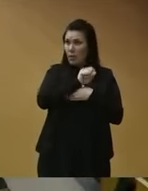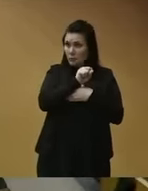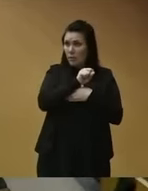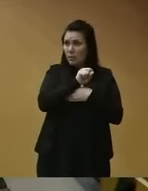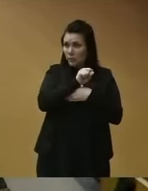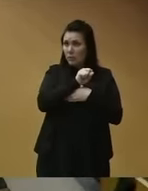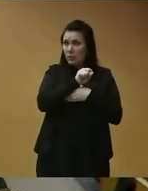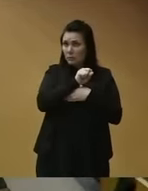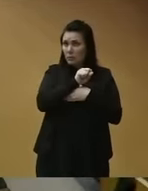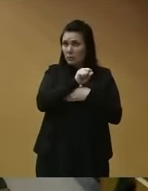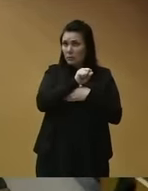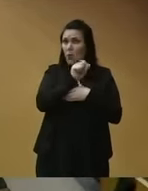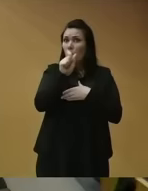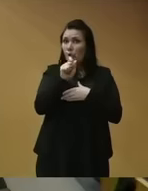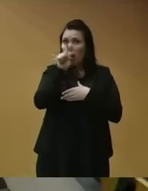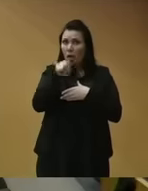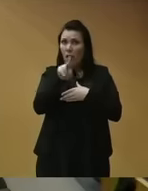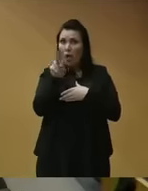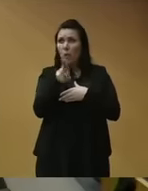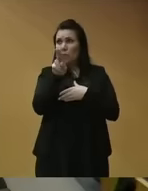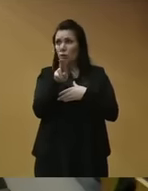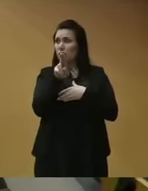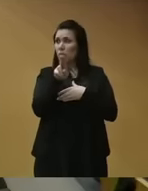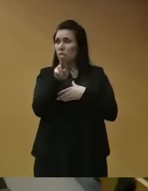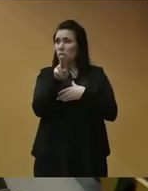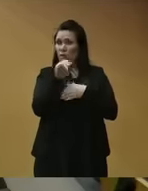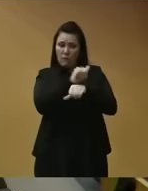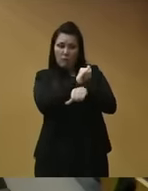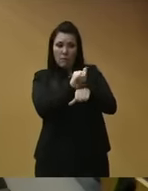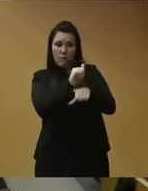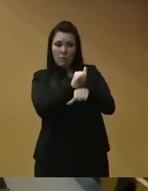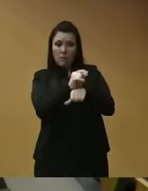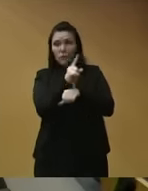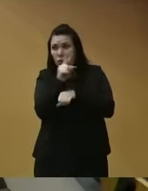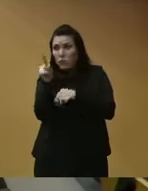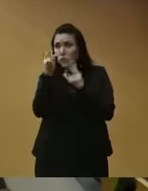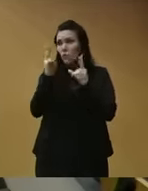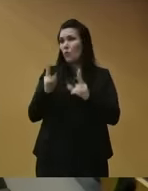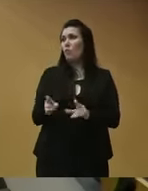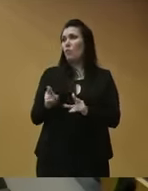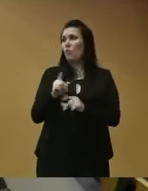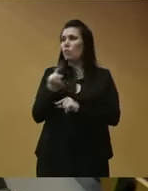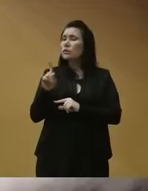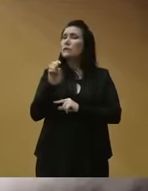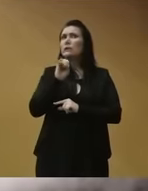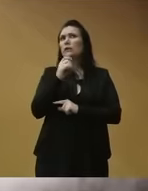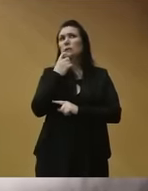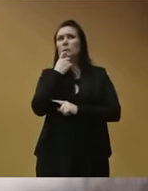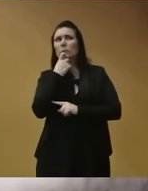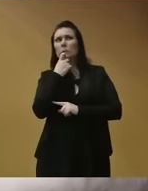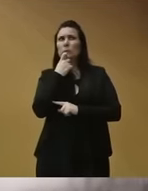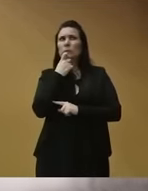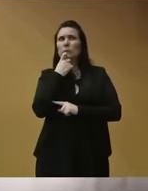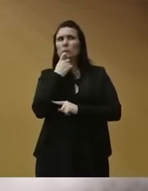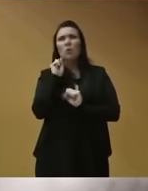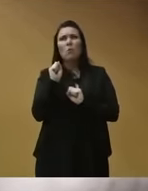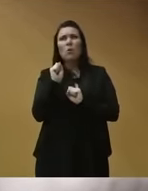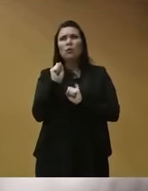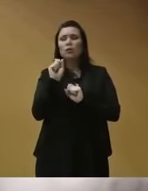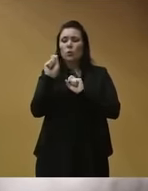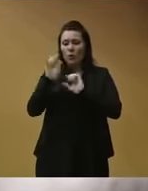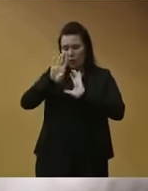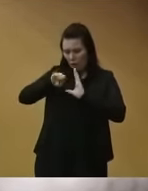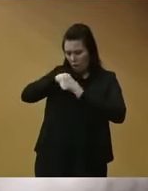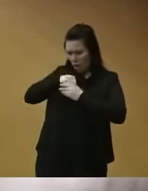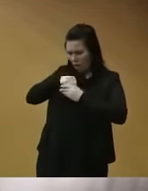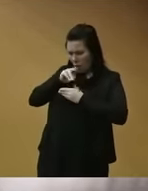IA. Vocês precisam saber usar novas ferramentas. Se descuidarem, podem acabar como aquele parente